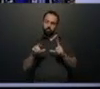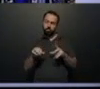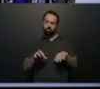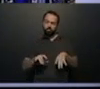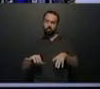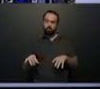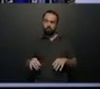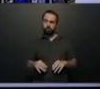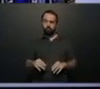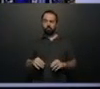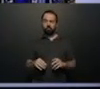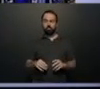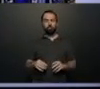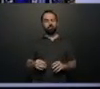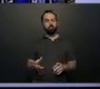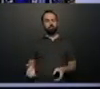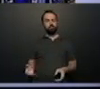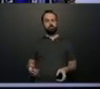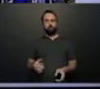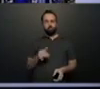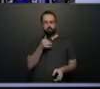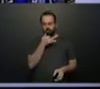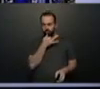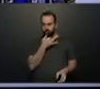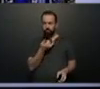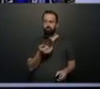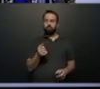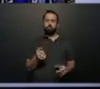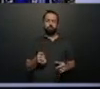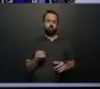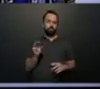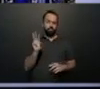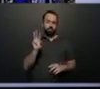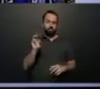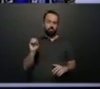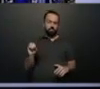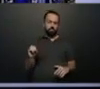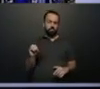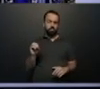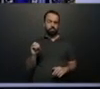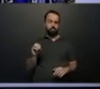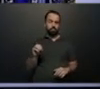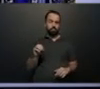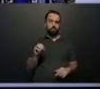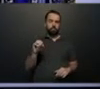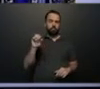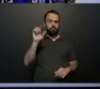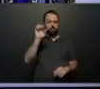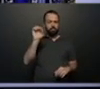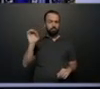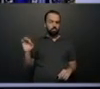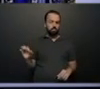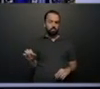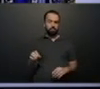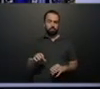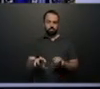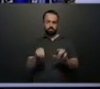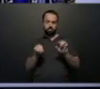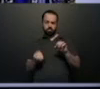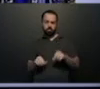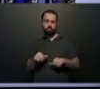No Brasil, infelizmente, só 3% do lixo eletrônico é recolhido para fazer a reciclagem. O